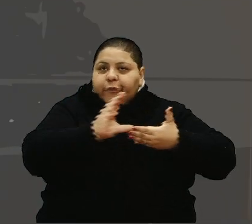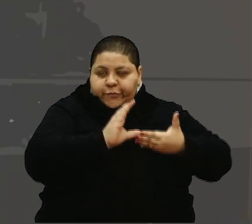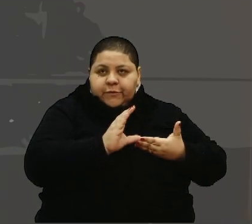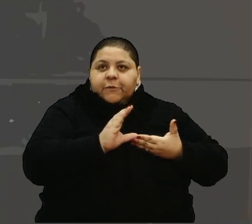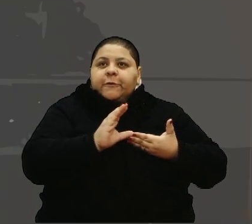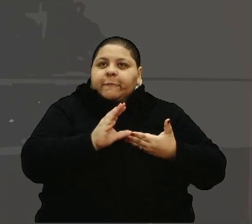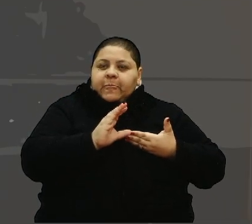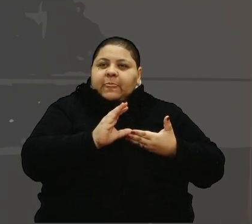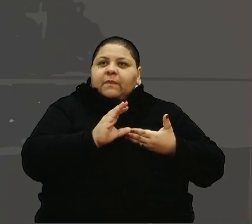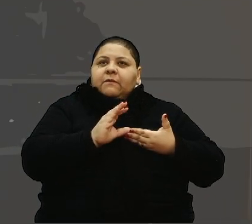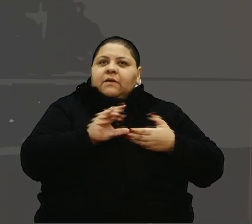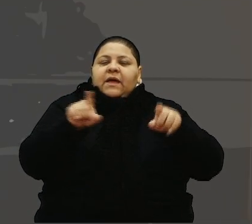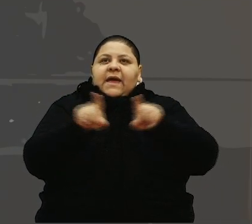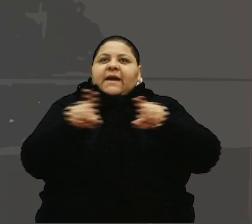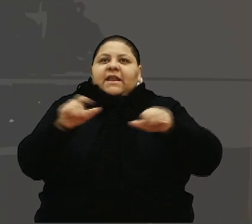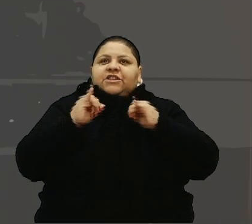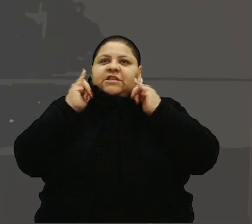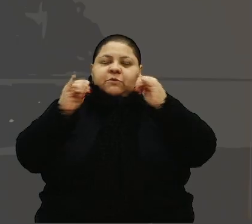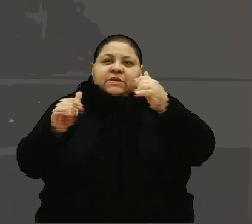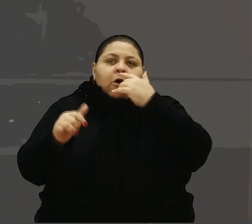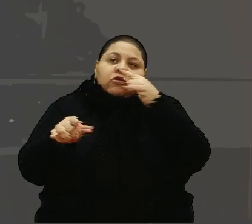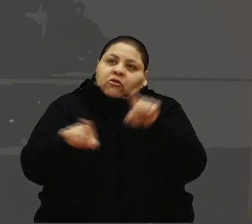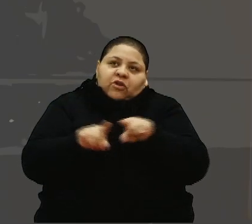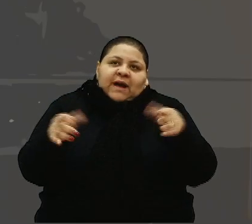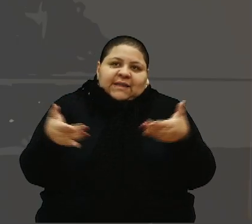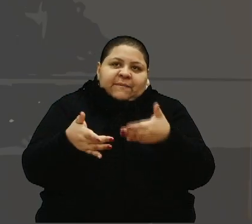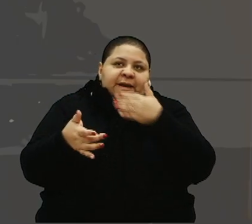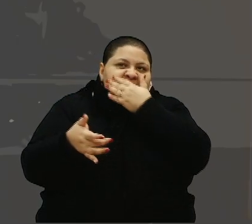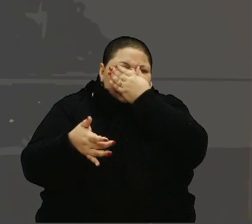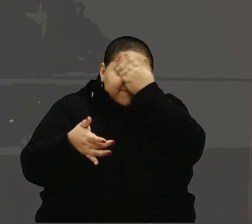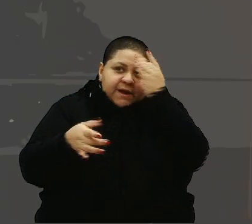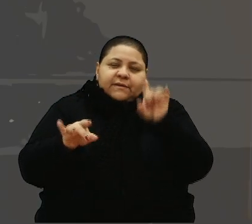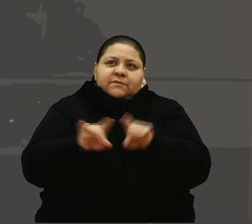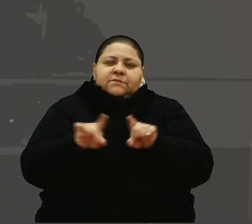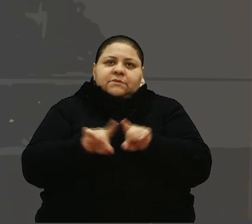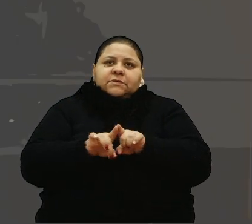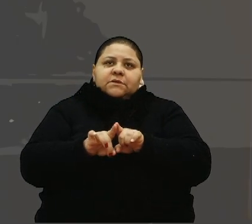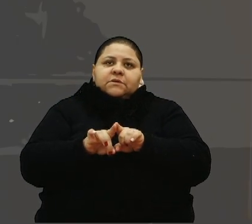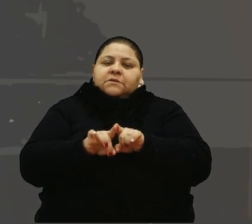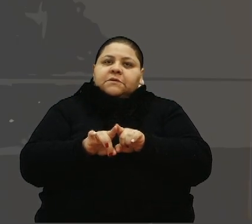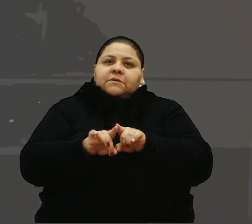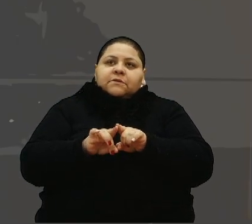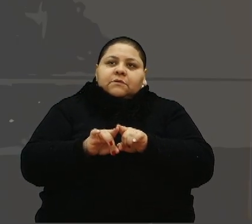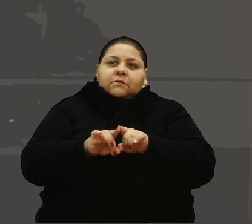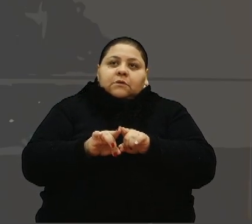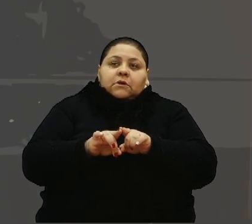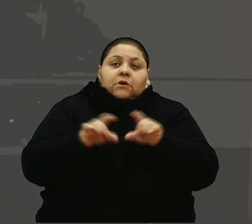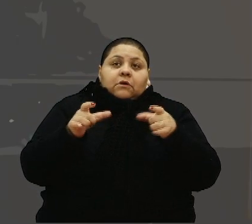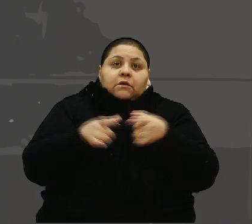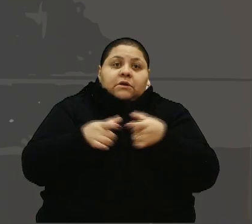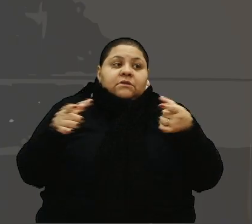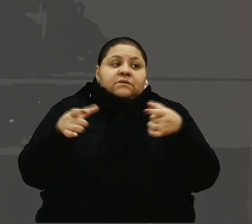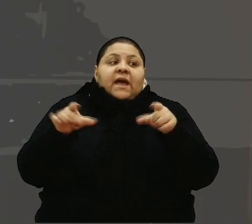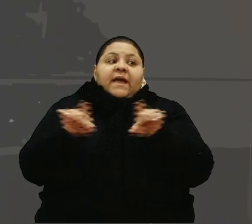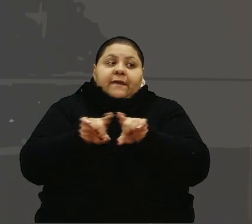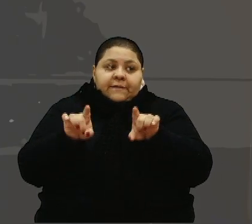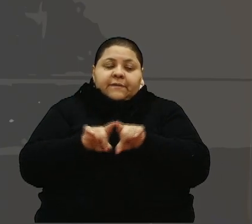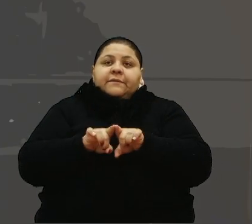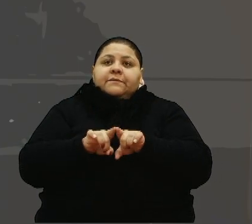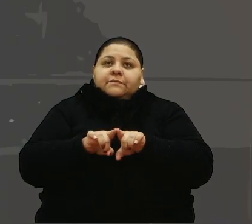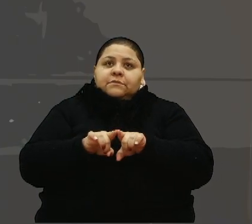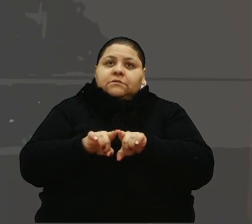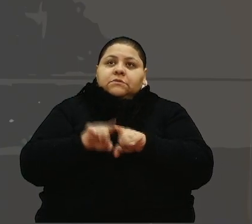então, no transporte coletivo. E o grande ovo de Colombo. O grande ovo de Colombo.